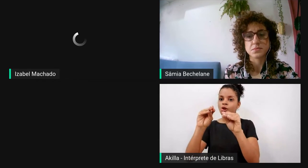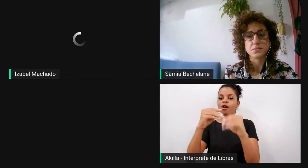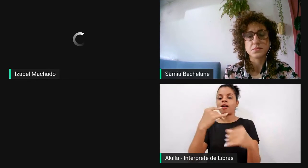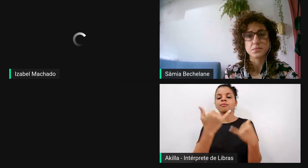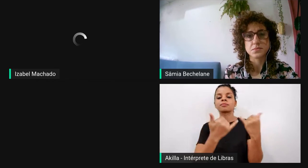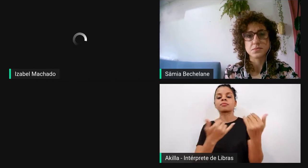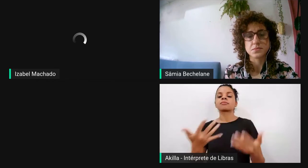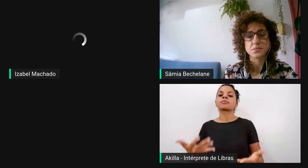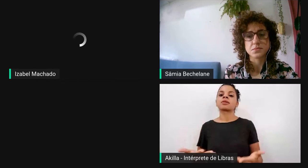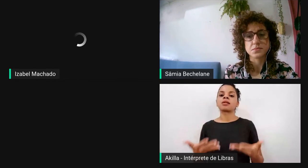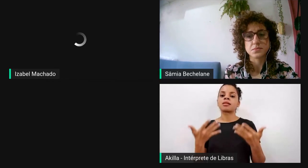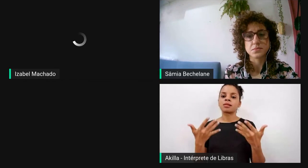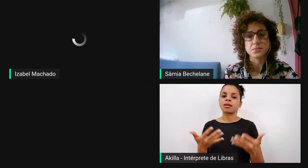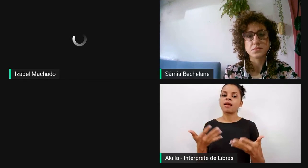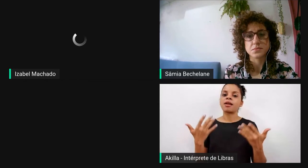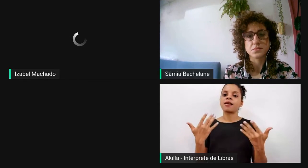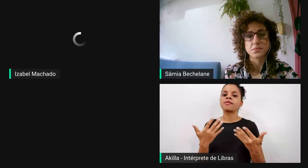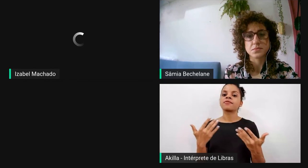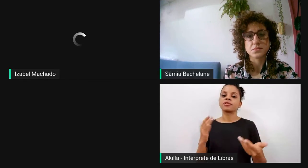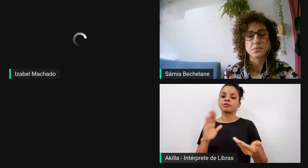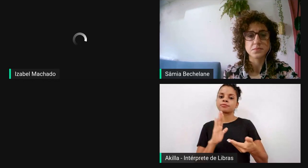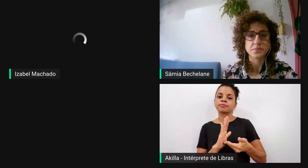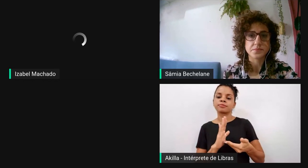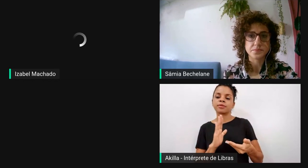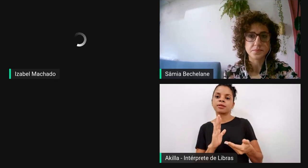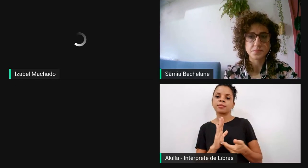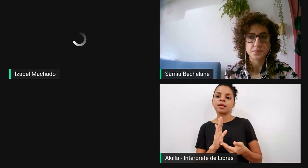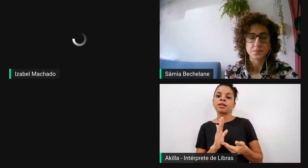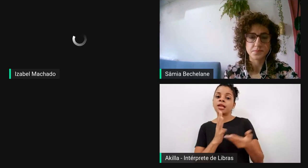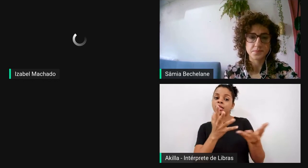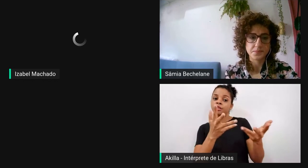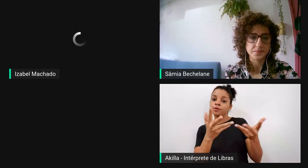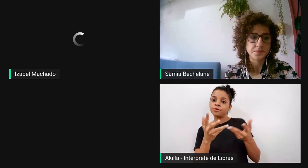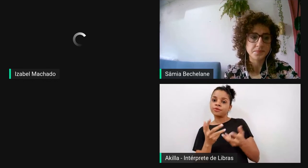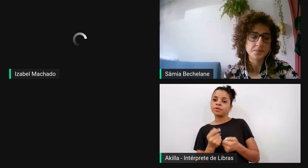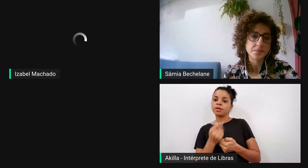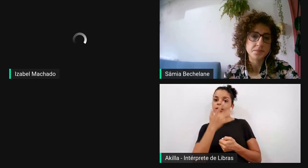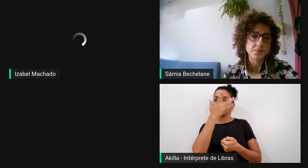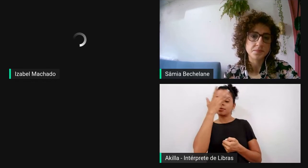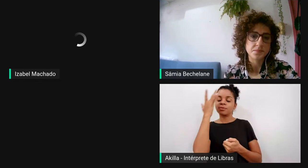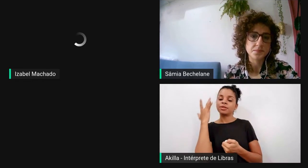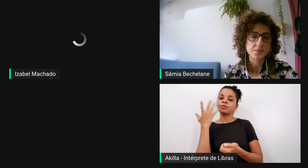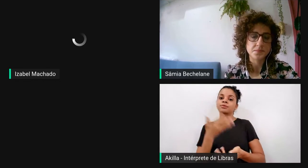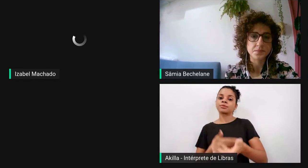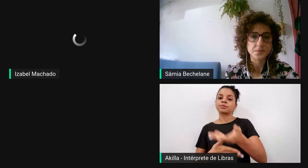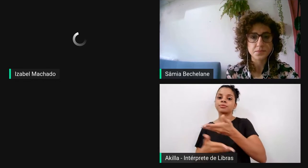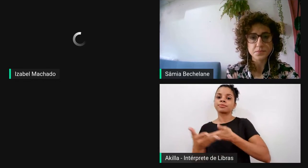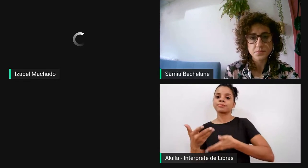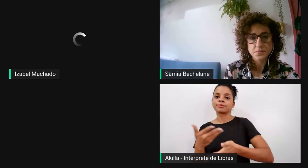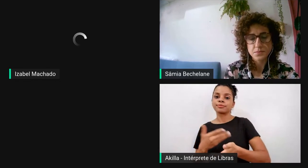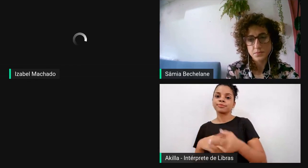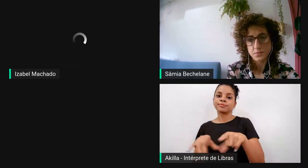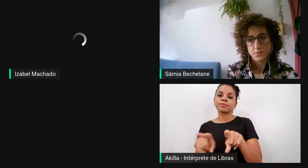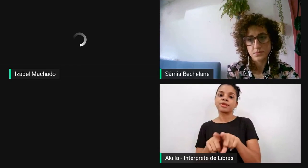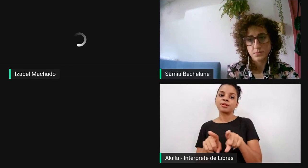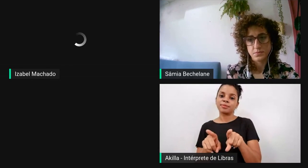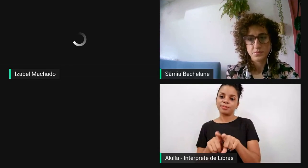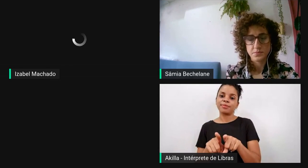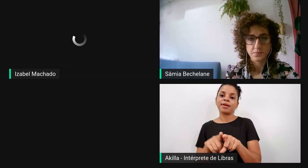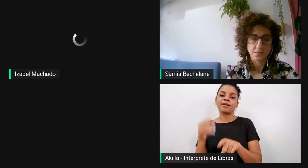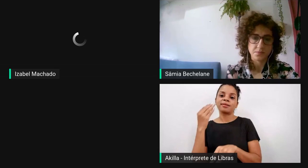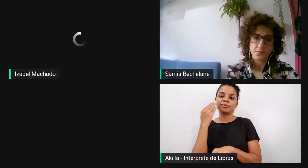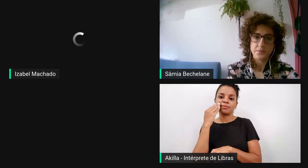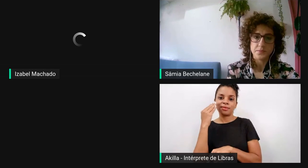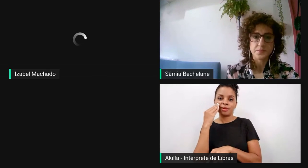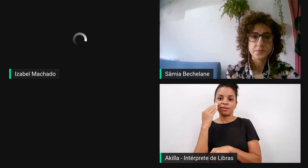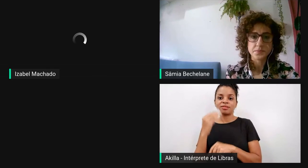parlamento e você começa a trazê-las para o debate. E aí são elas que vão começar a falar também, não é só você. São elas que vão trazer a perspectiva